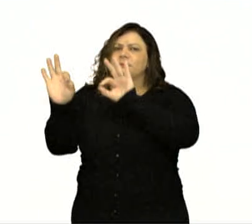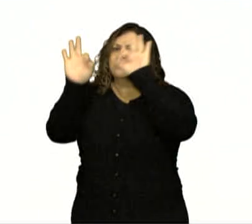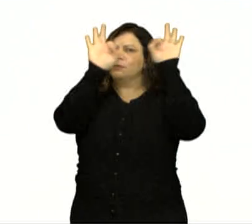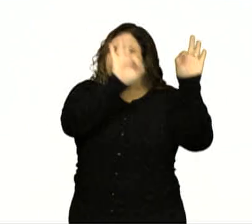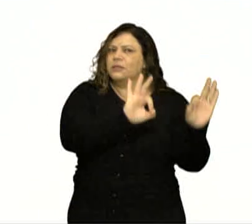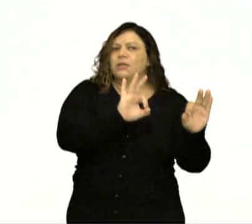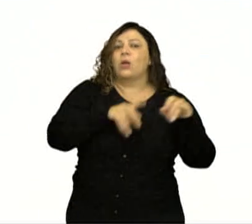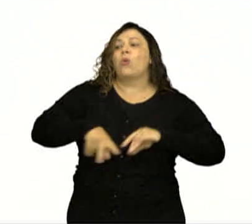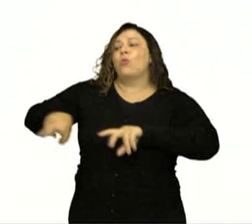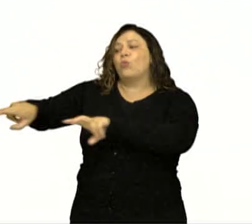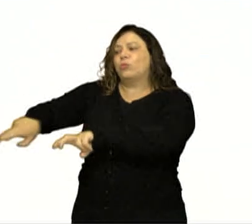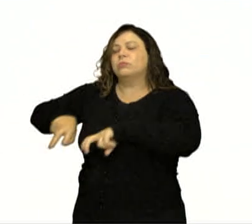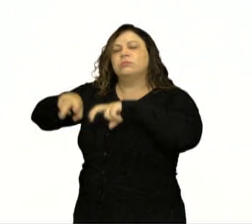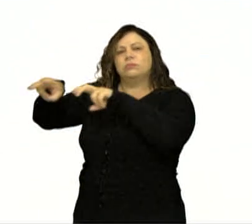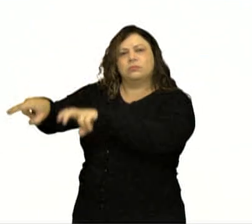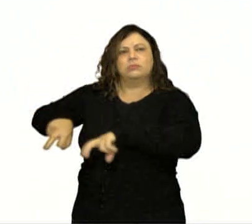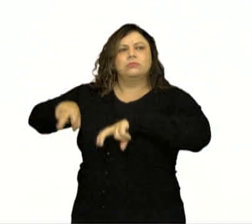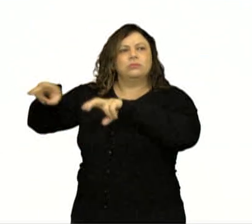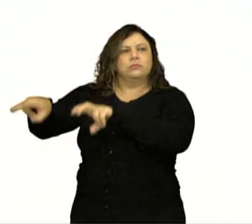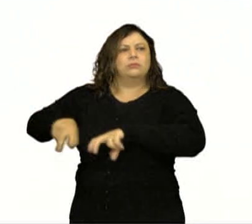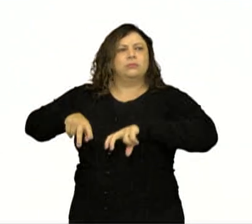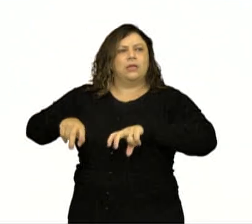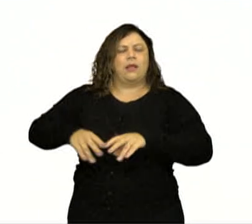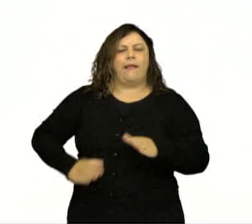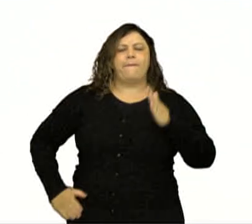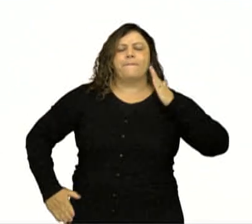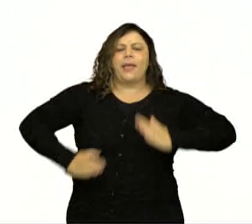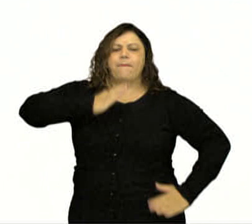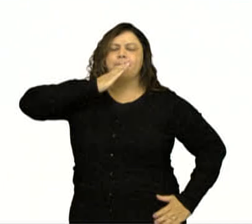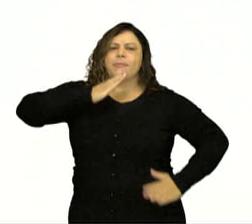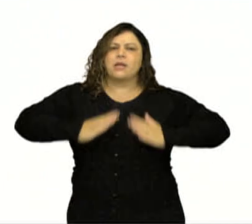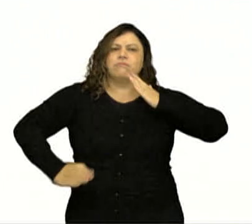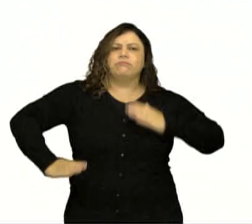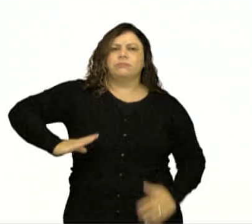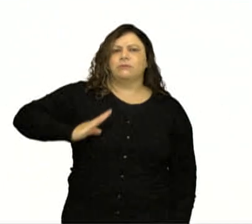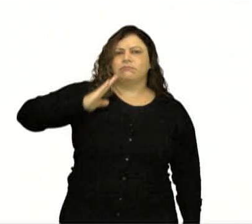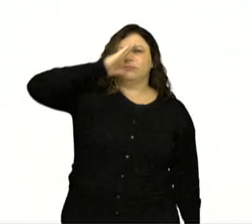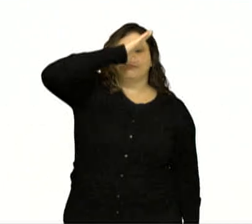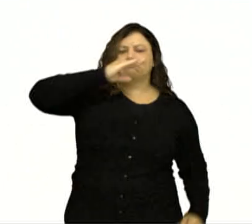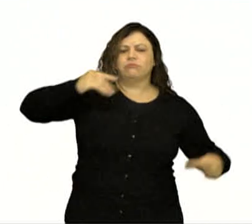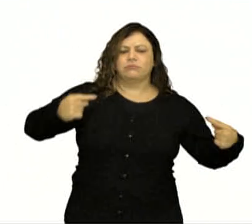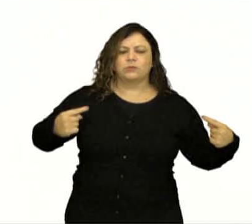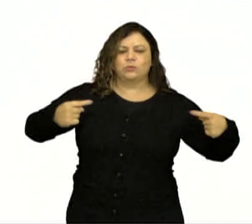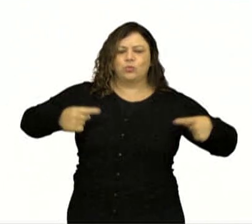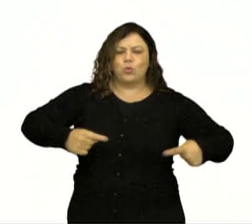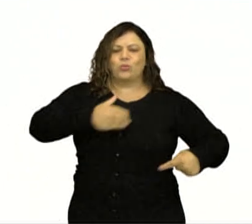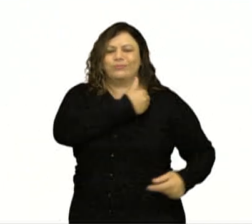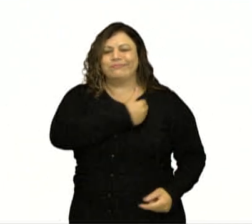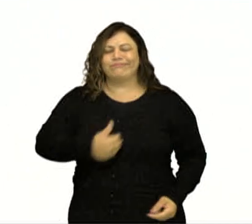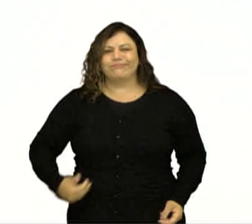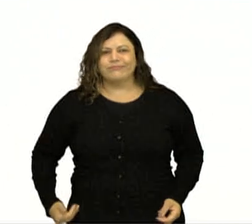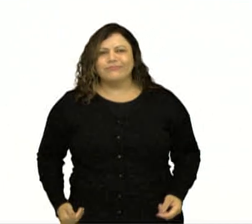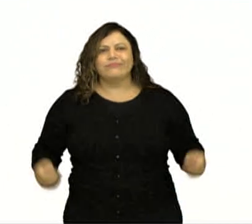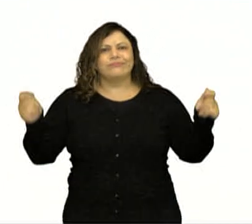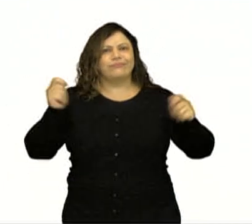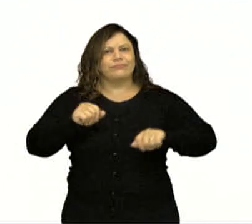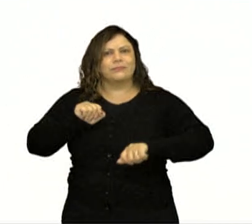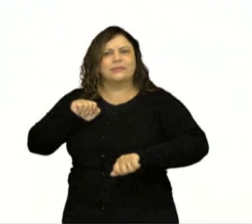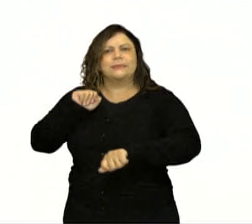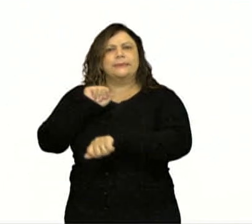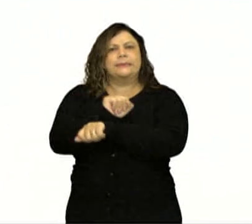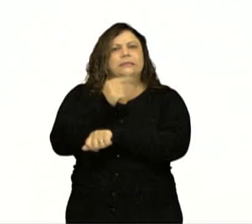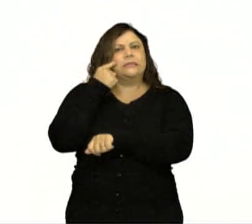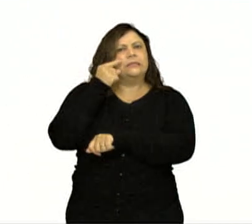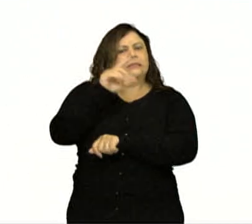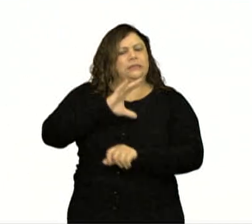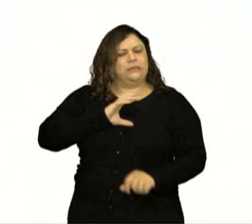os camponeses alinhados e meio que marchando, combatendo então o governo que tenta os fazer parar. Mas repare